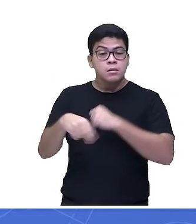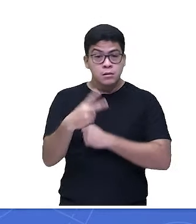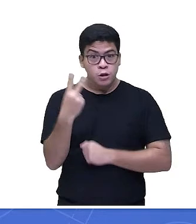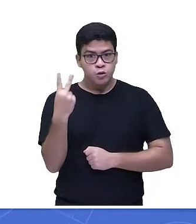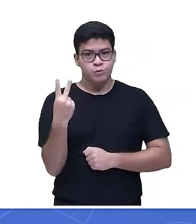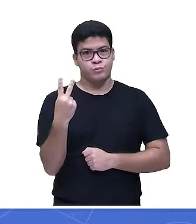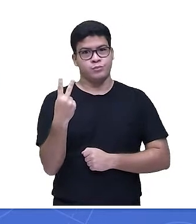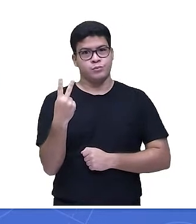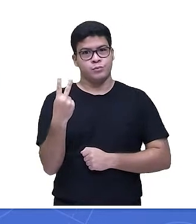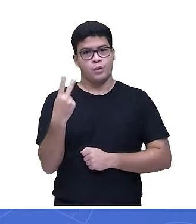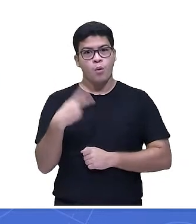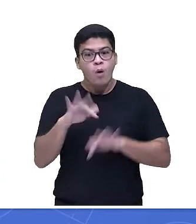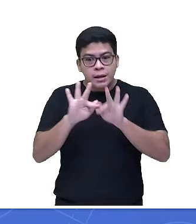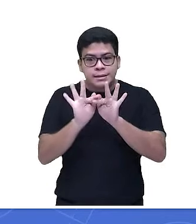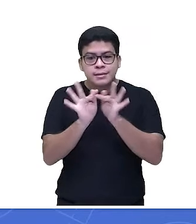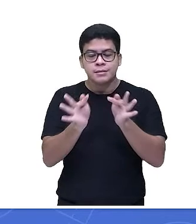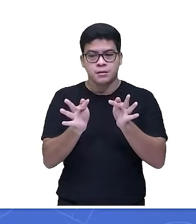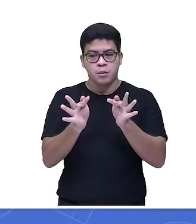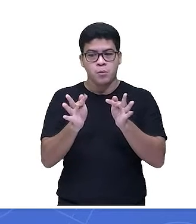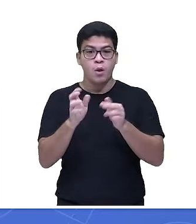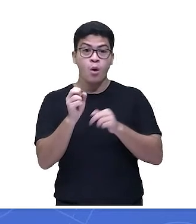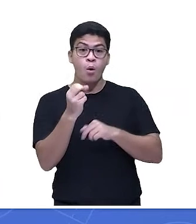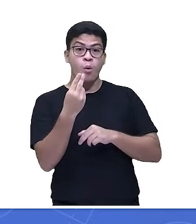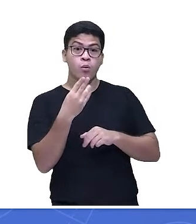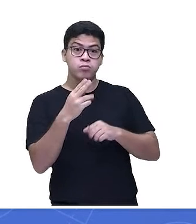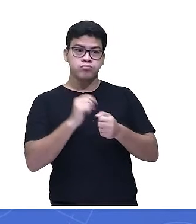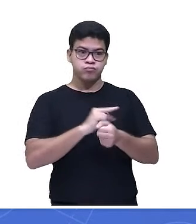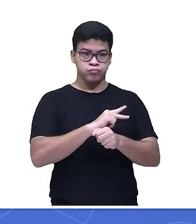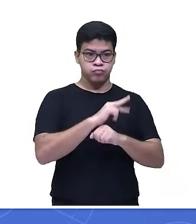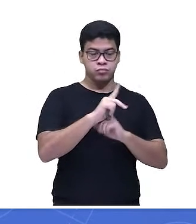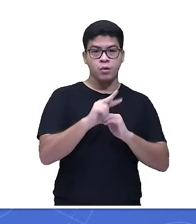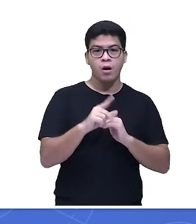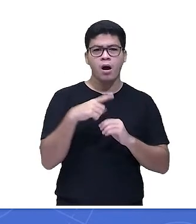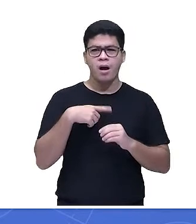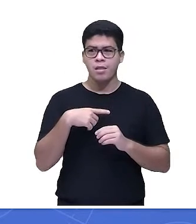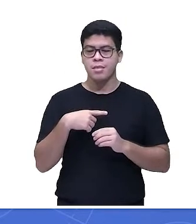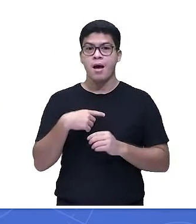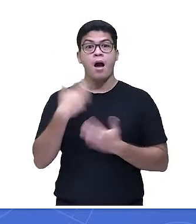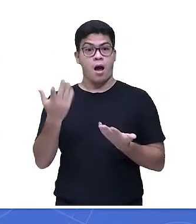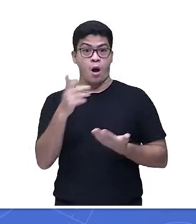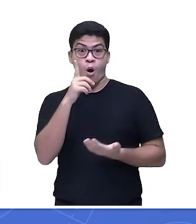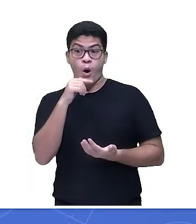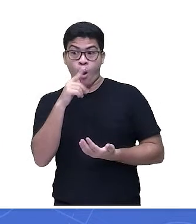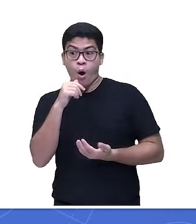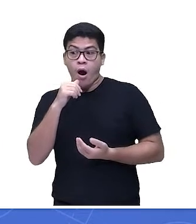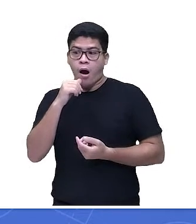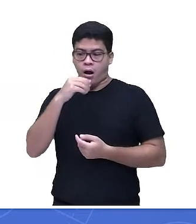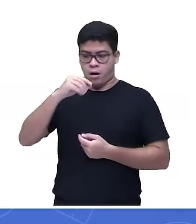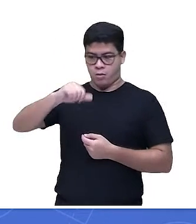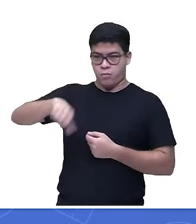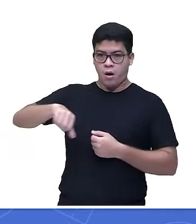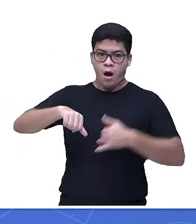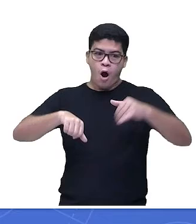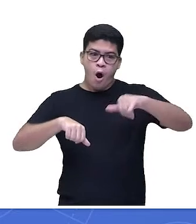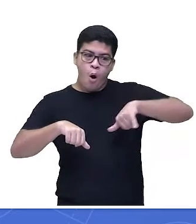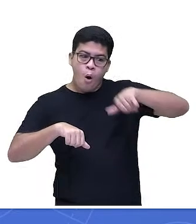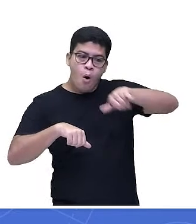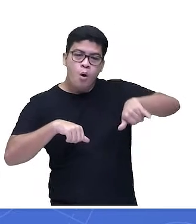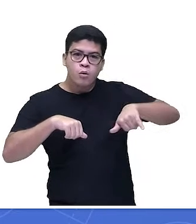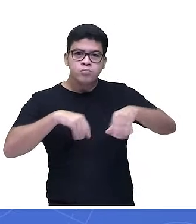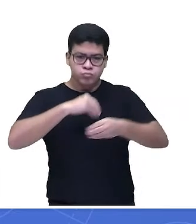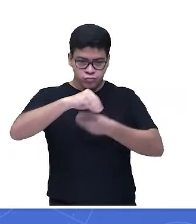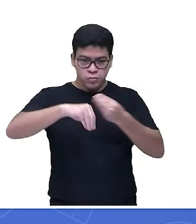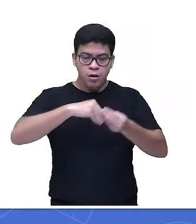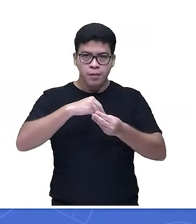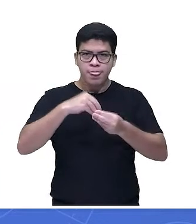ou simples, Quando eu digo água e óleo, mistura. Quando eu digo